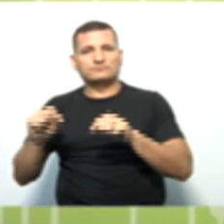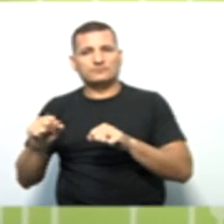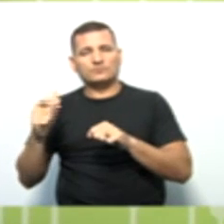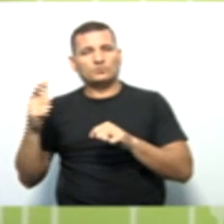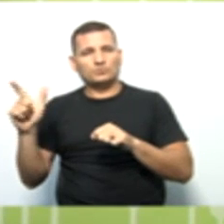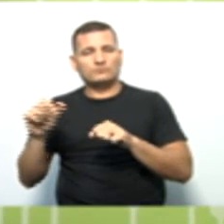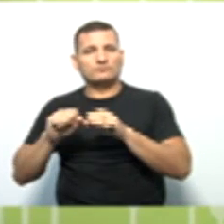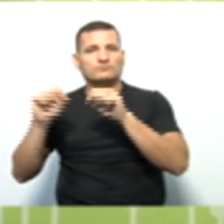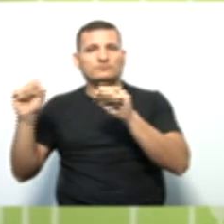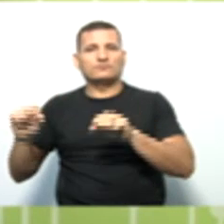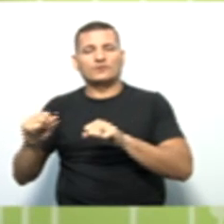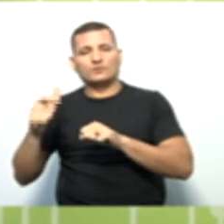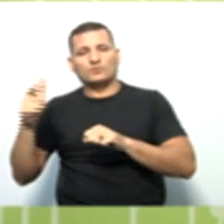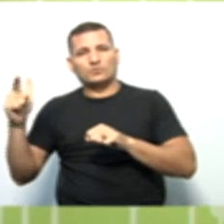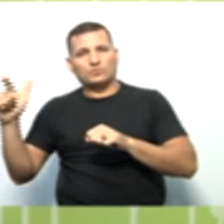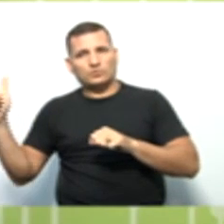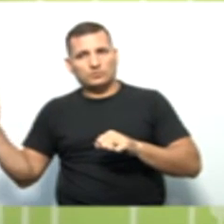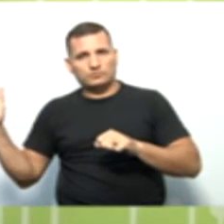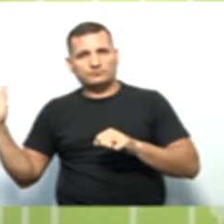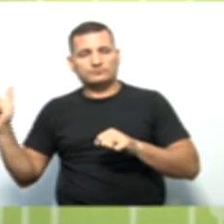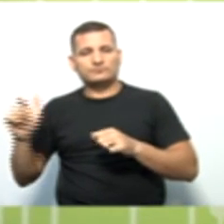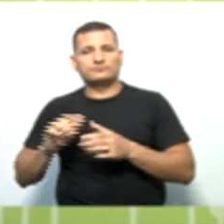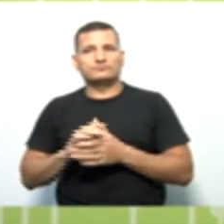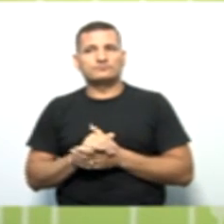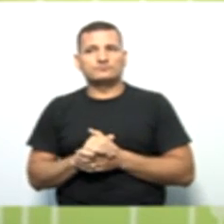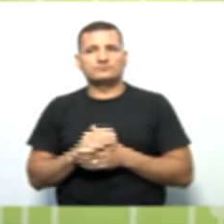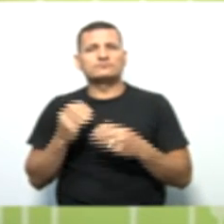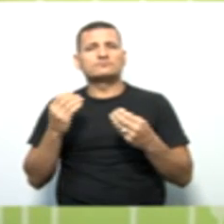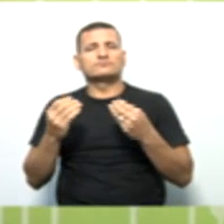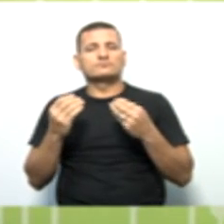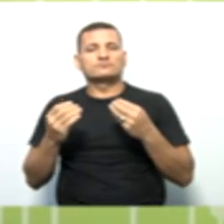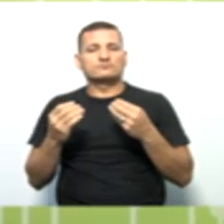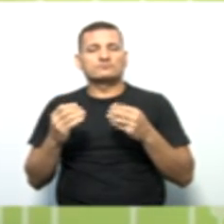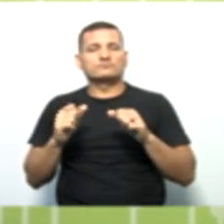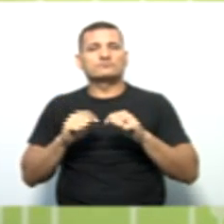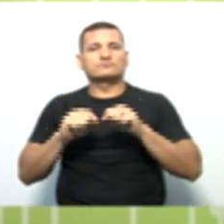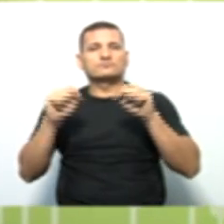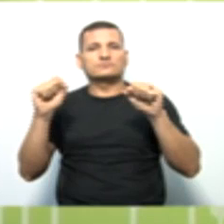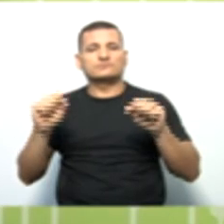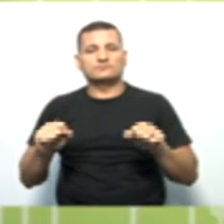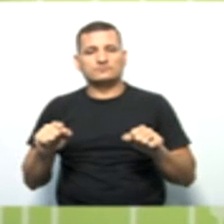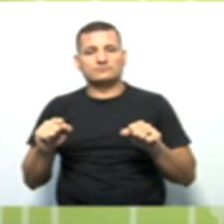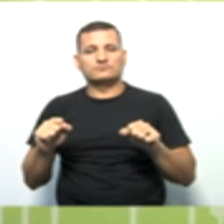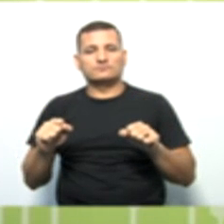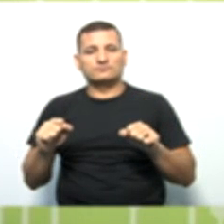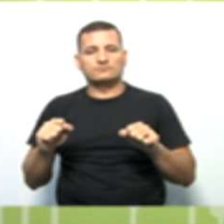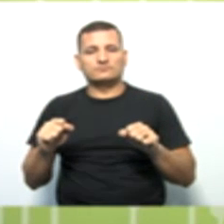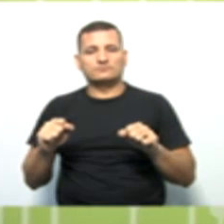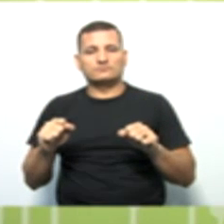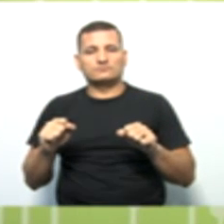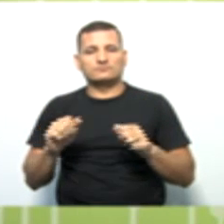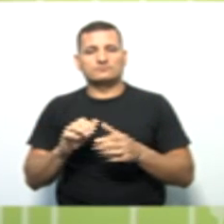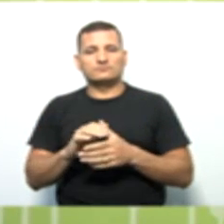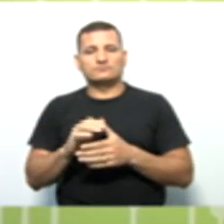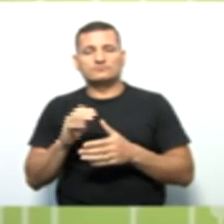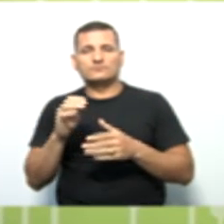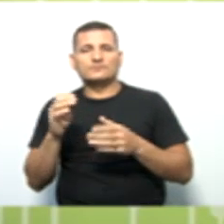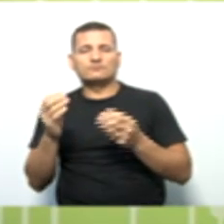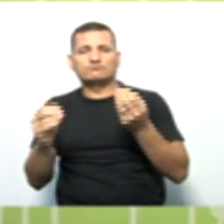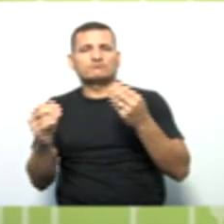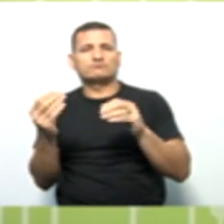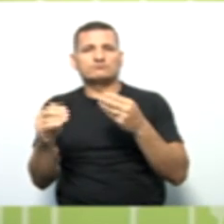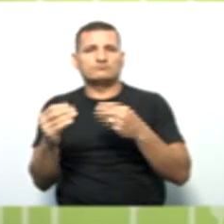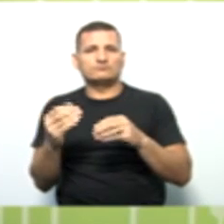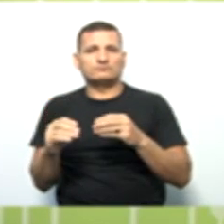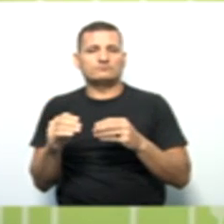mesma coisa no sistema C e por aí vai. Né? Então, para que eu quero esses sistemas se eu tenho que estar a todo momento alimentando